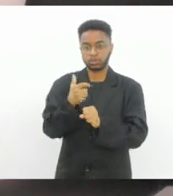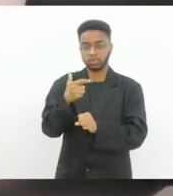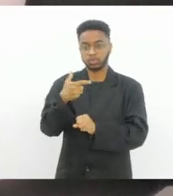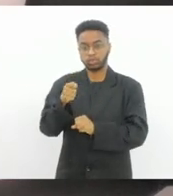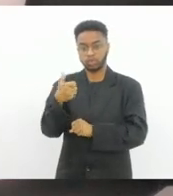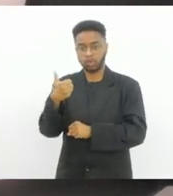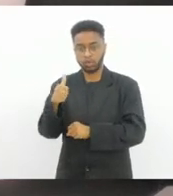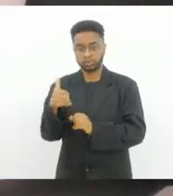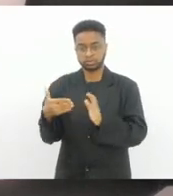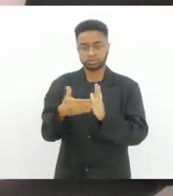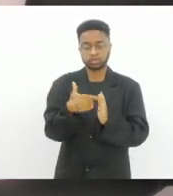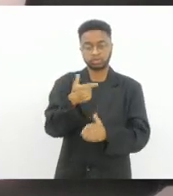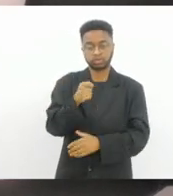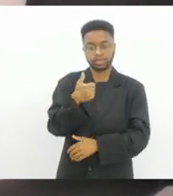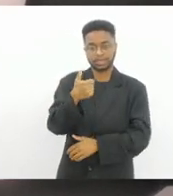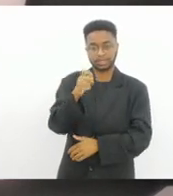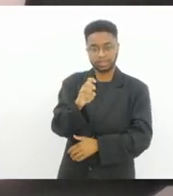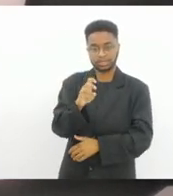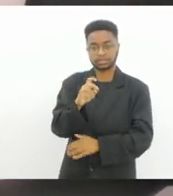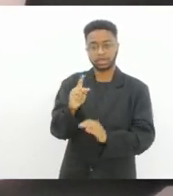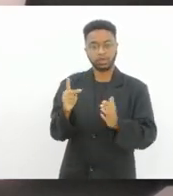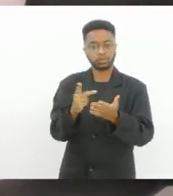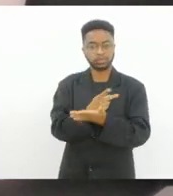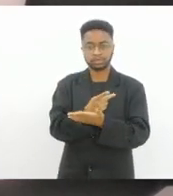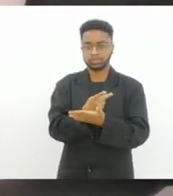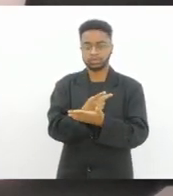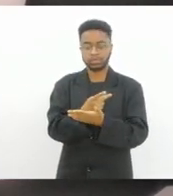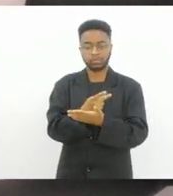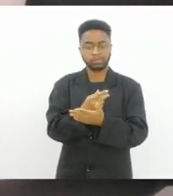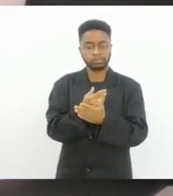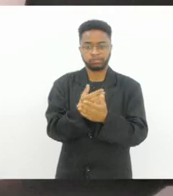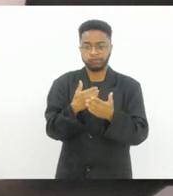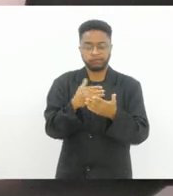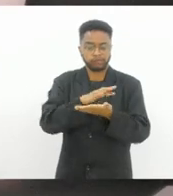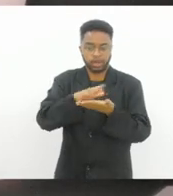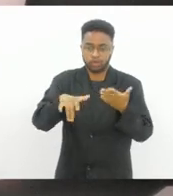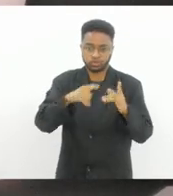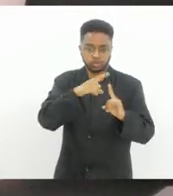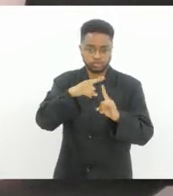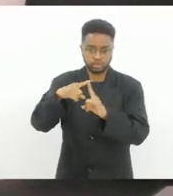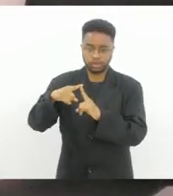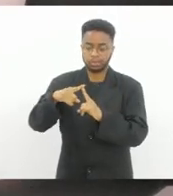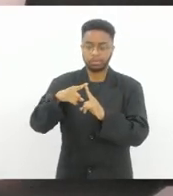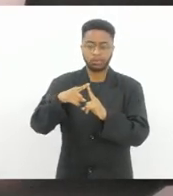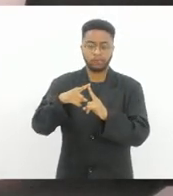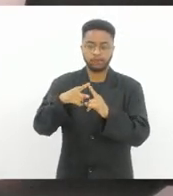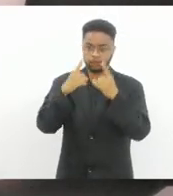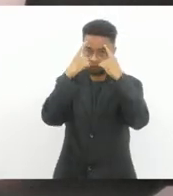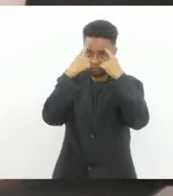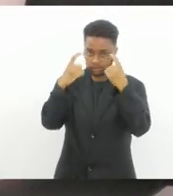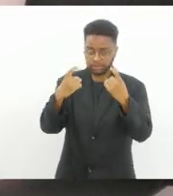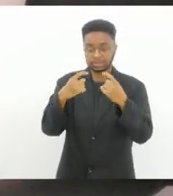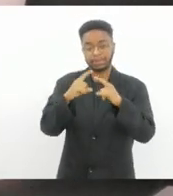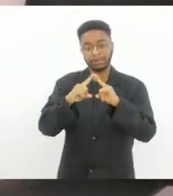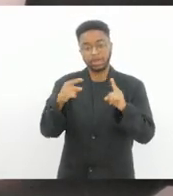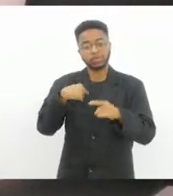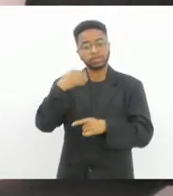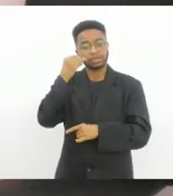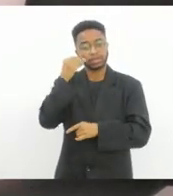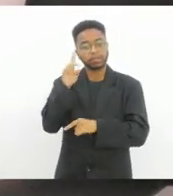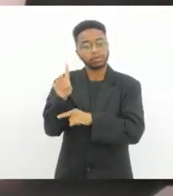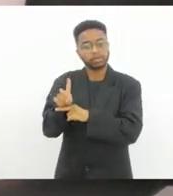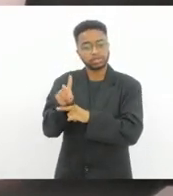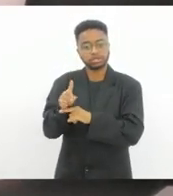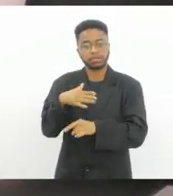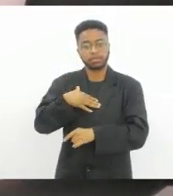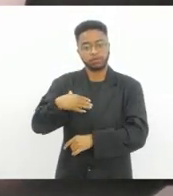2015, tudo quanto é tipo de maus-trato que vocês possam imaginar. E tentando preservar também a vida dos meus